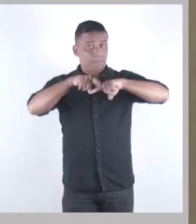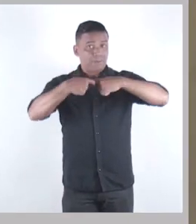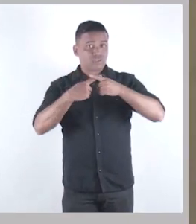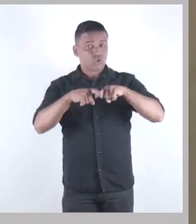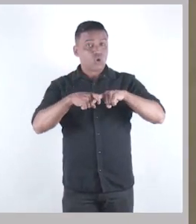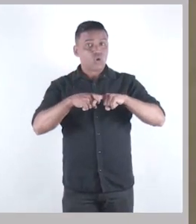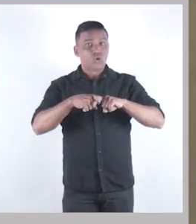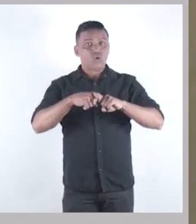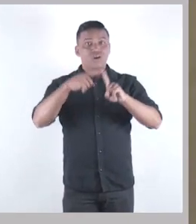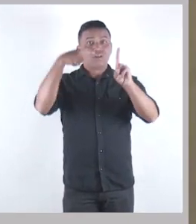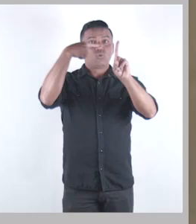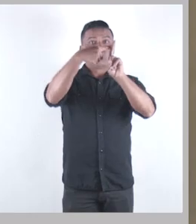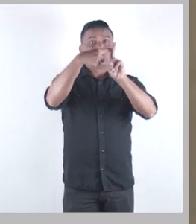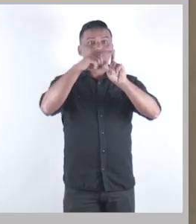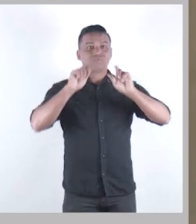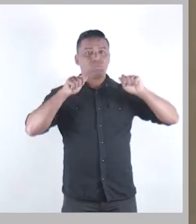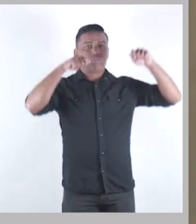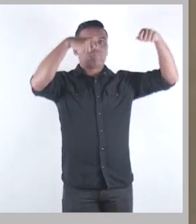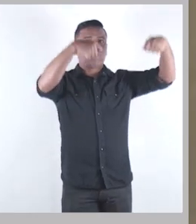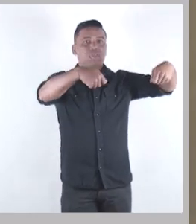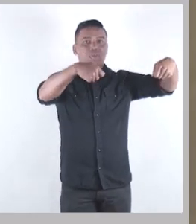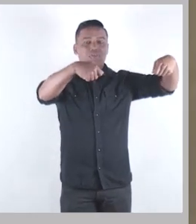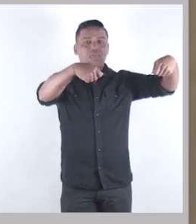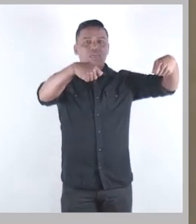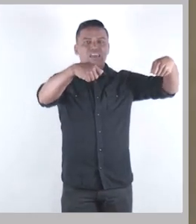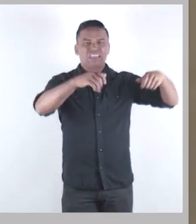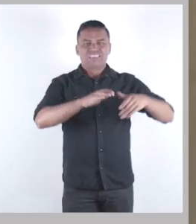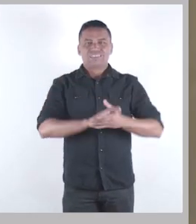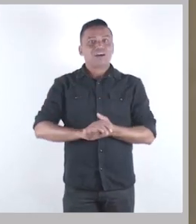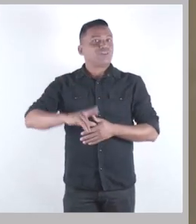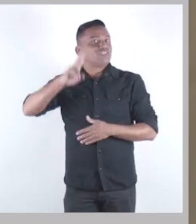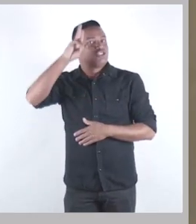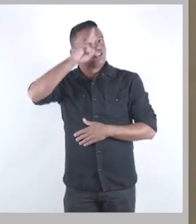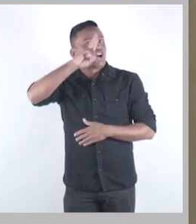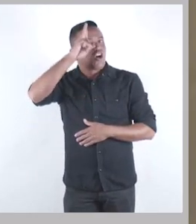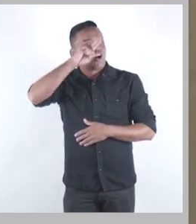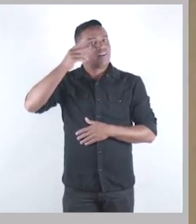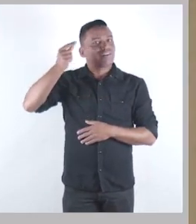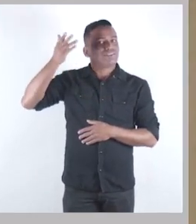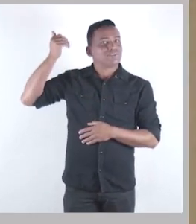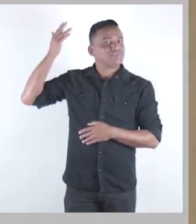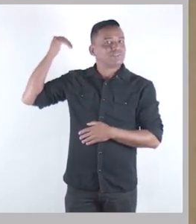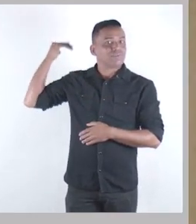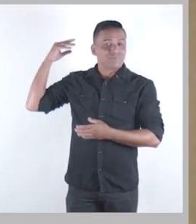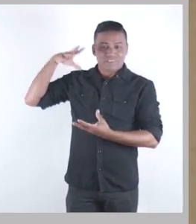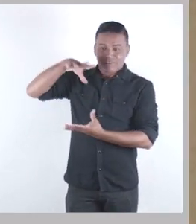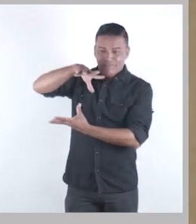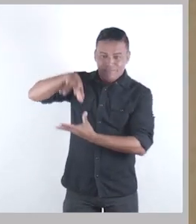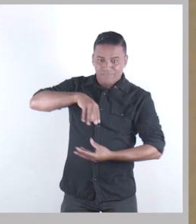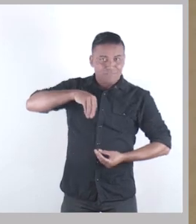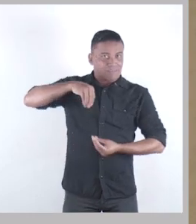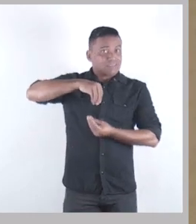moça estava pendurado na cruz, na campa da moça. Portanto, essas histórias Sim. dos fantasmas,